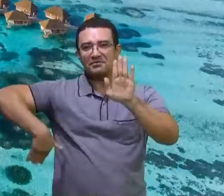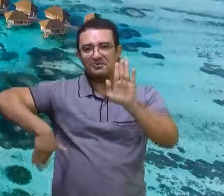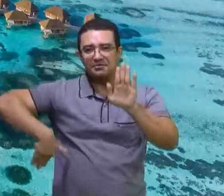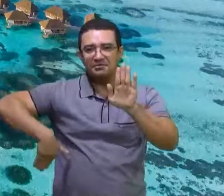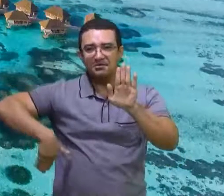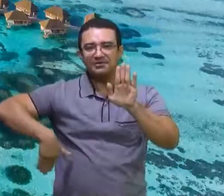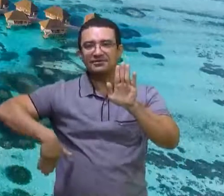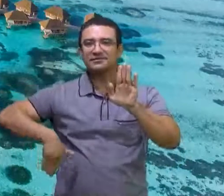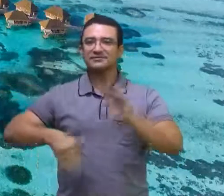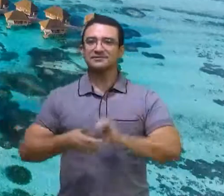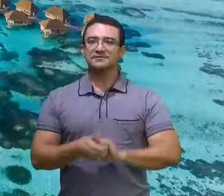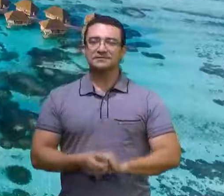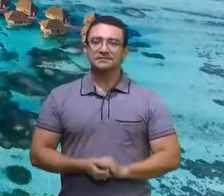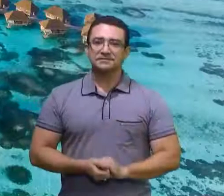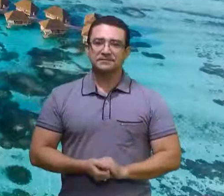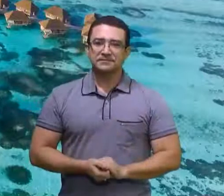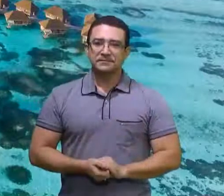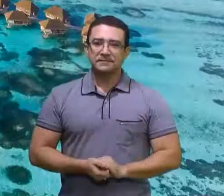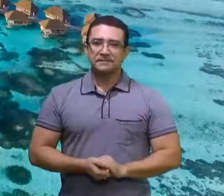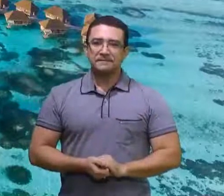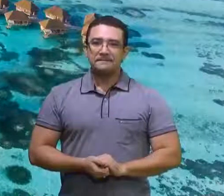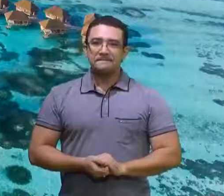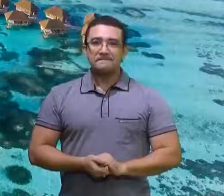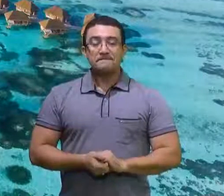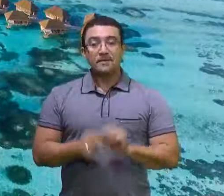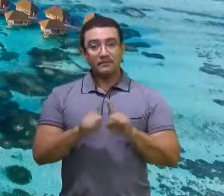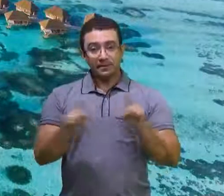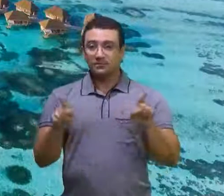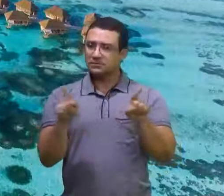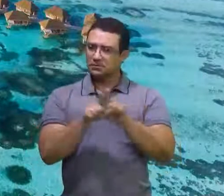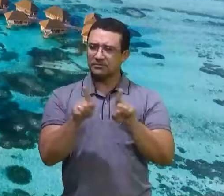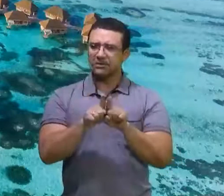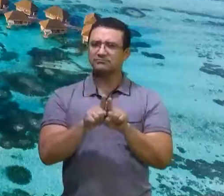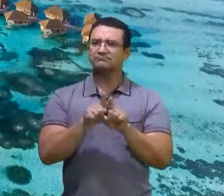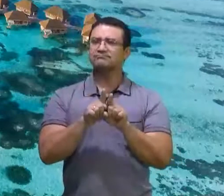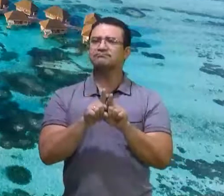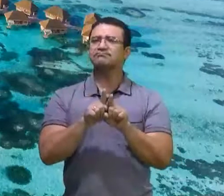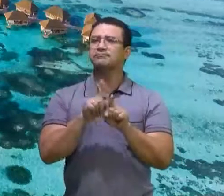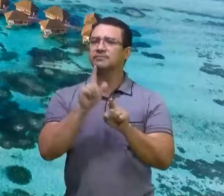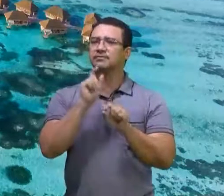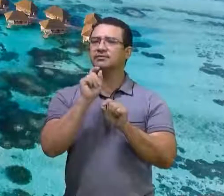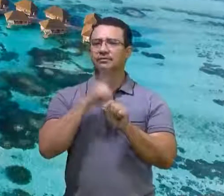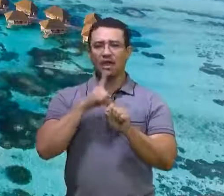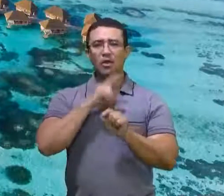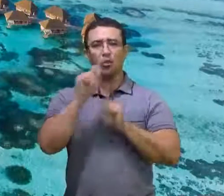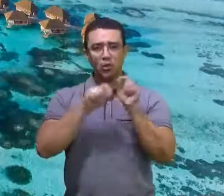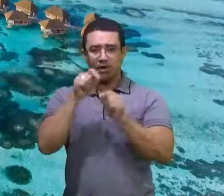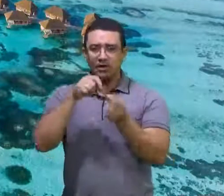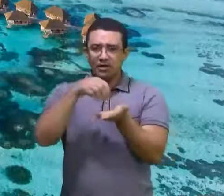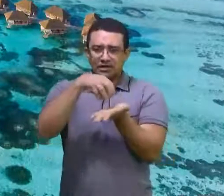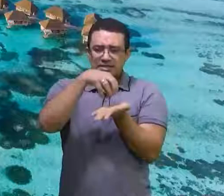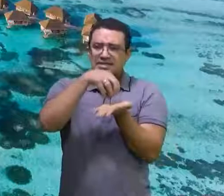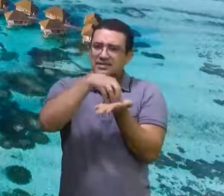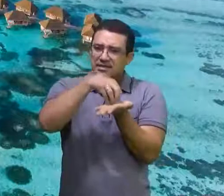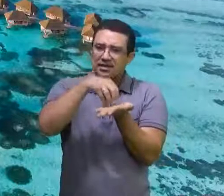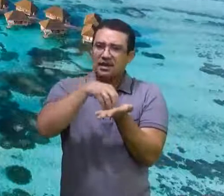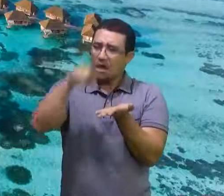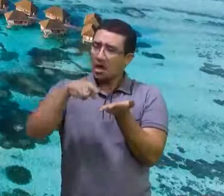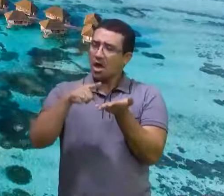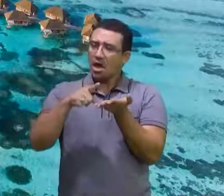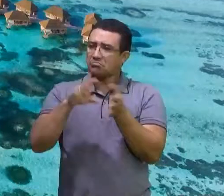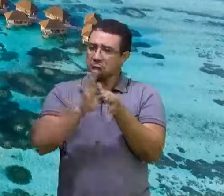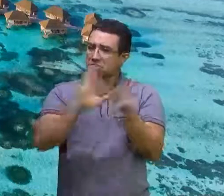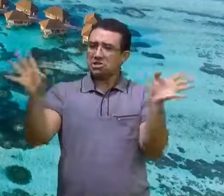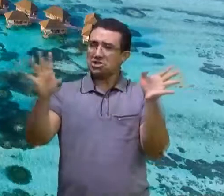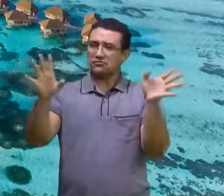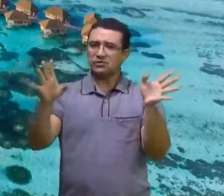das águas e tudo mais. Mas existem também ilhas nessa localidade que são públicas,